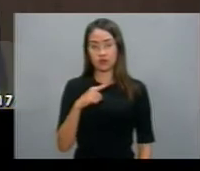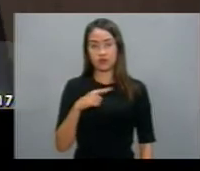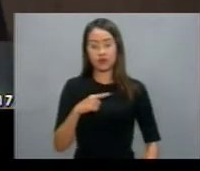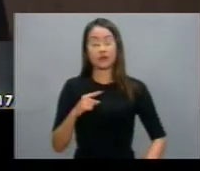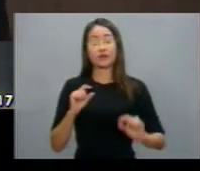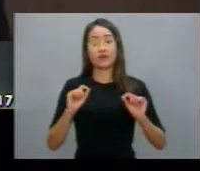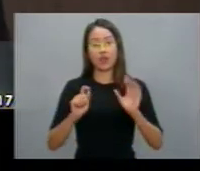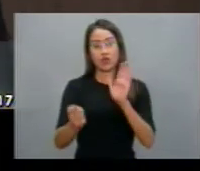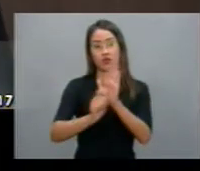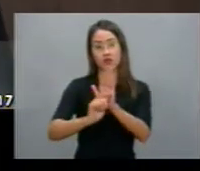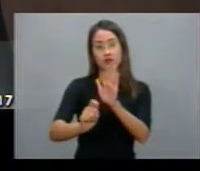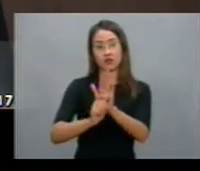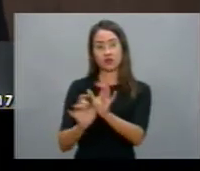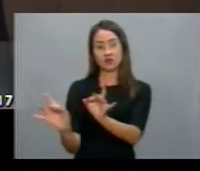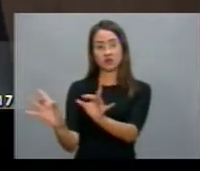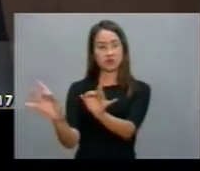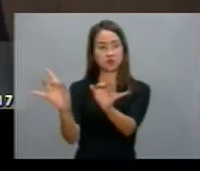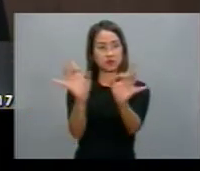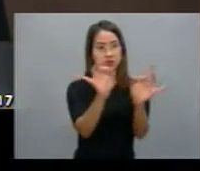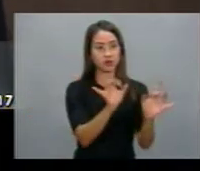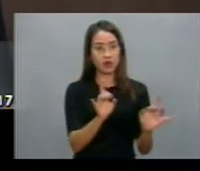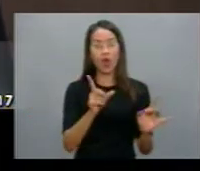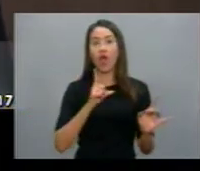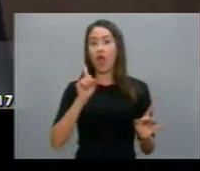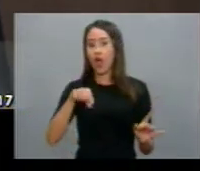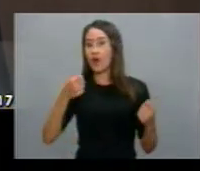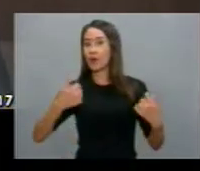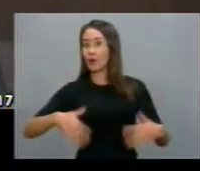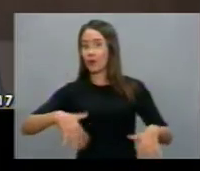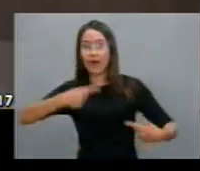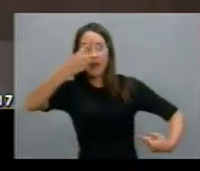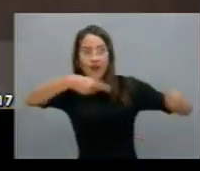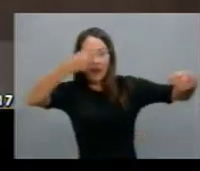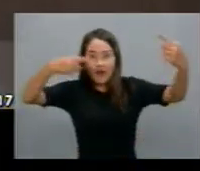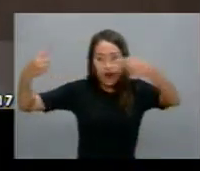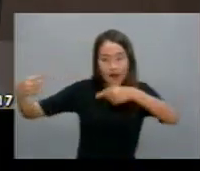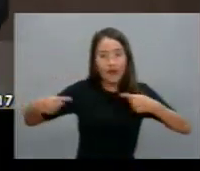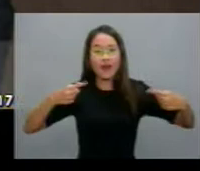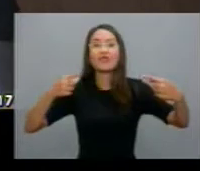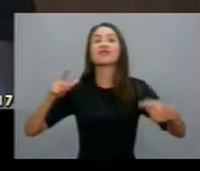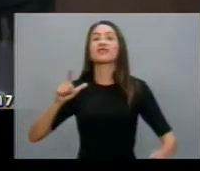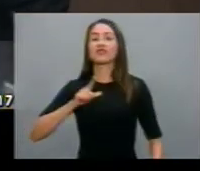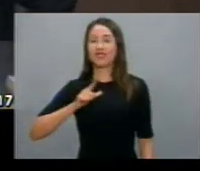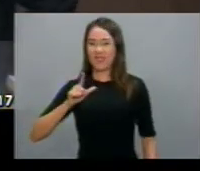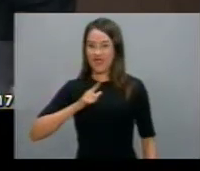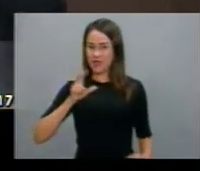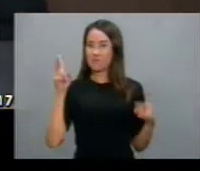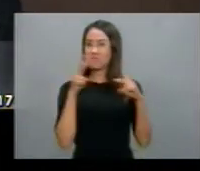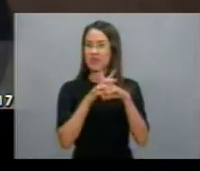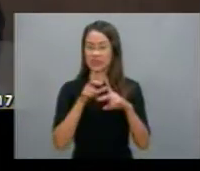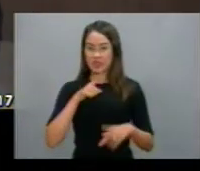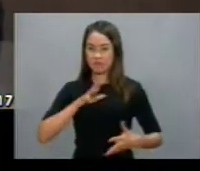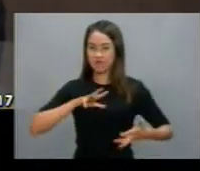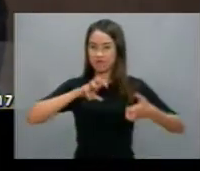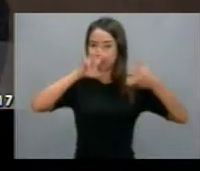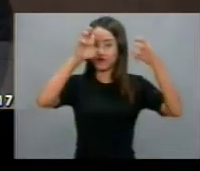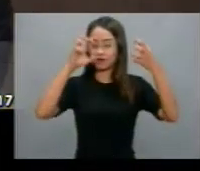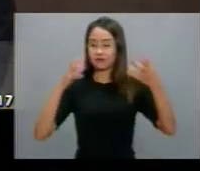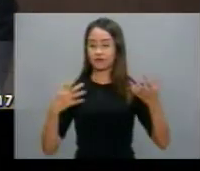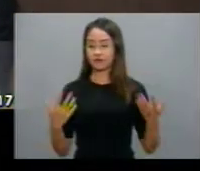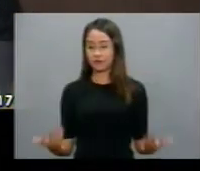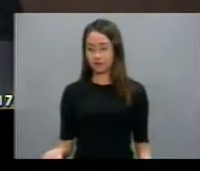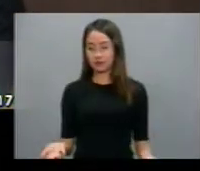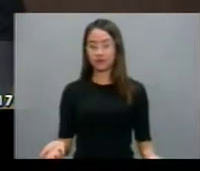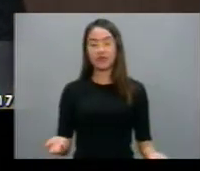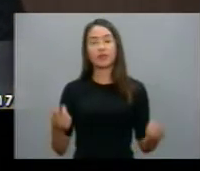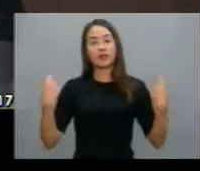drogas, acaba abastecendo as organizações criminosas que disputam o mercado do ilícito de drogas. Se não houver essa